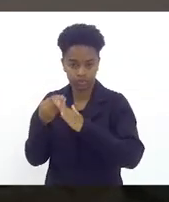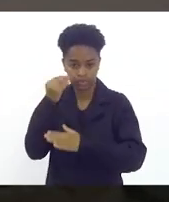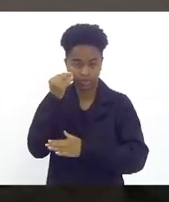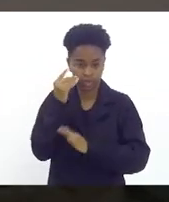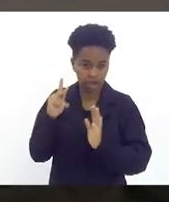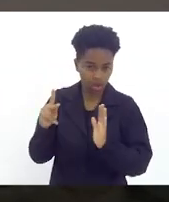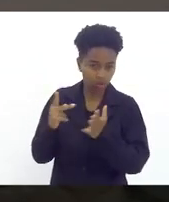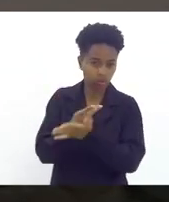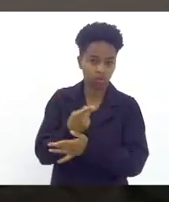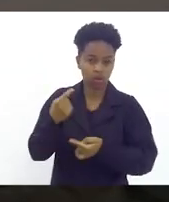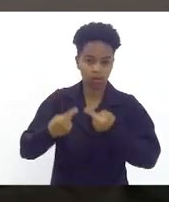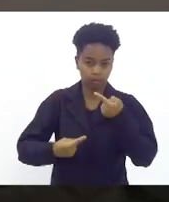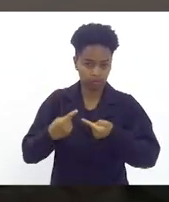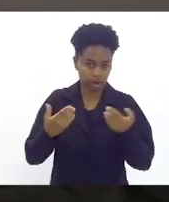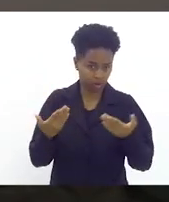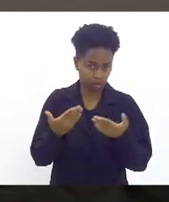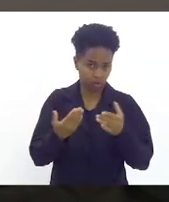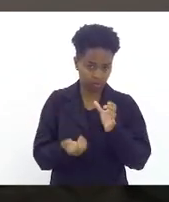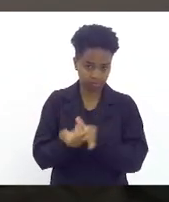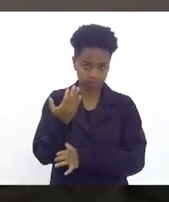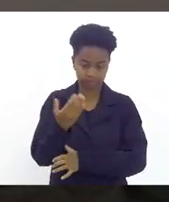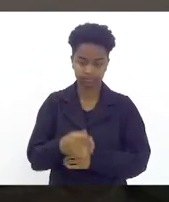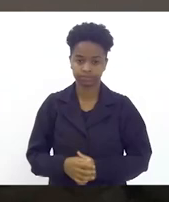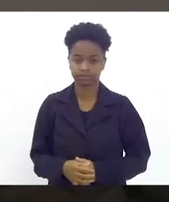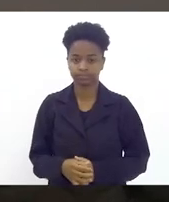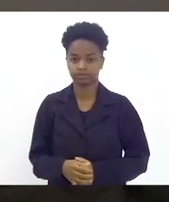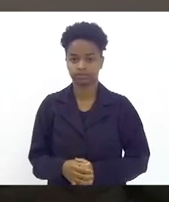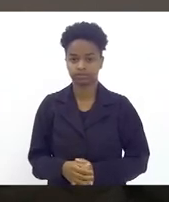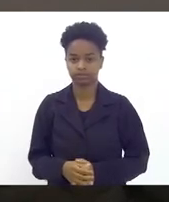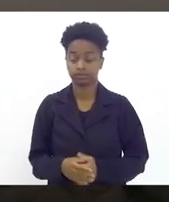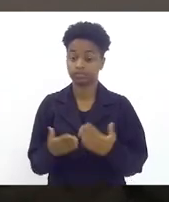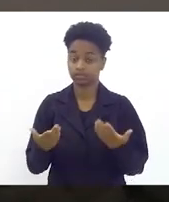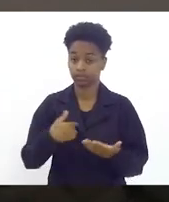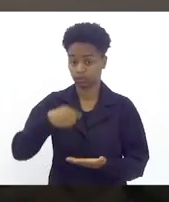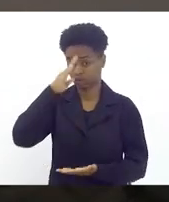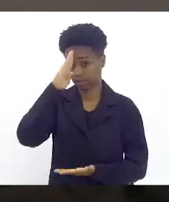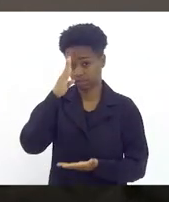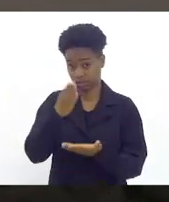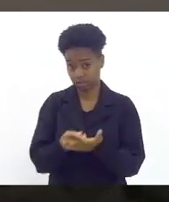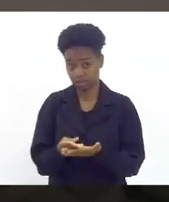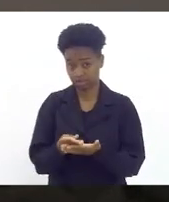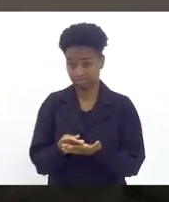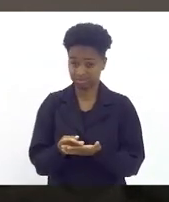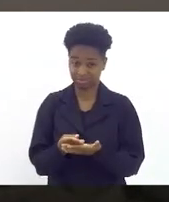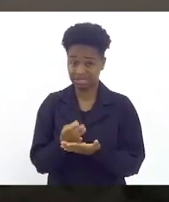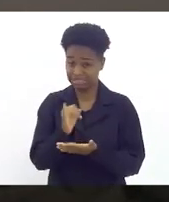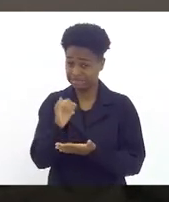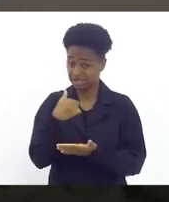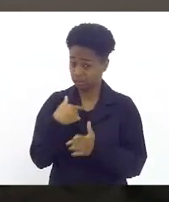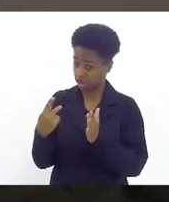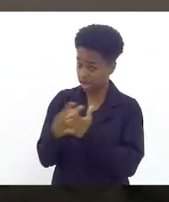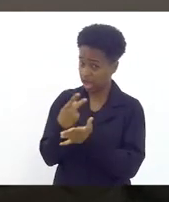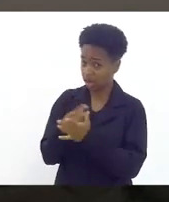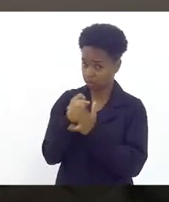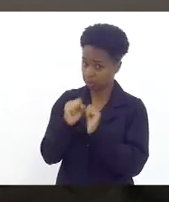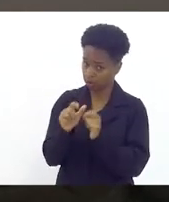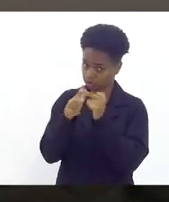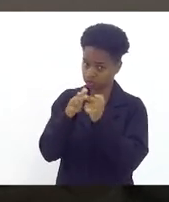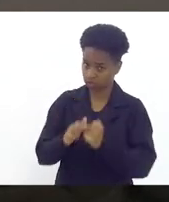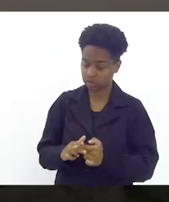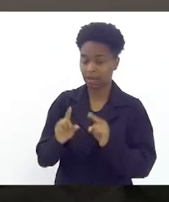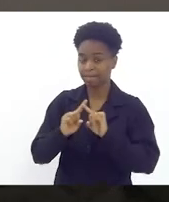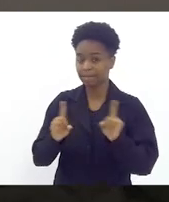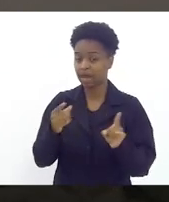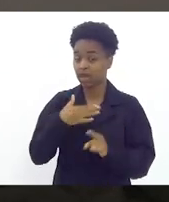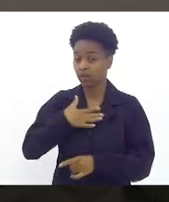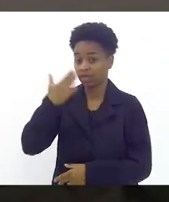da política hora instituída então acredito eu me corrija se eu tiver errado mas